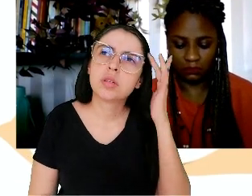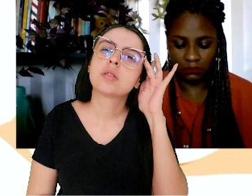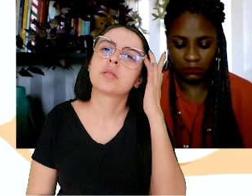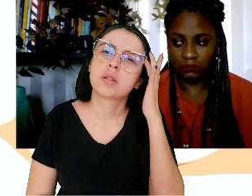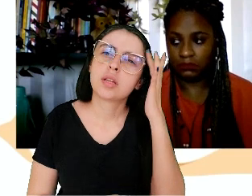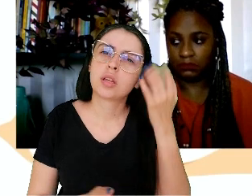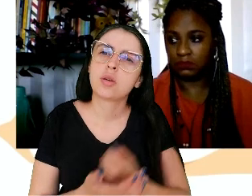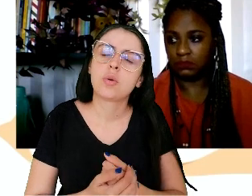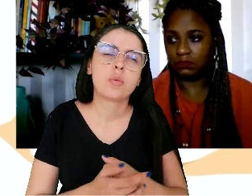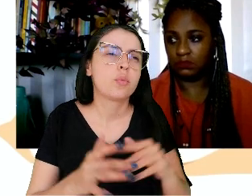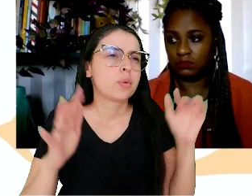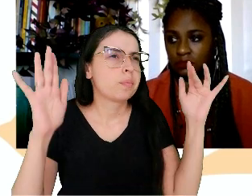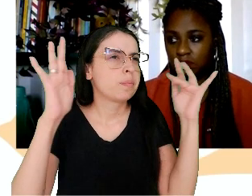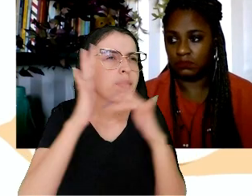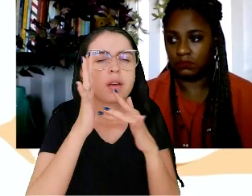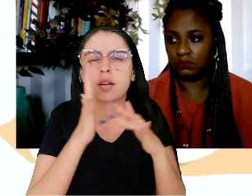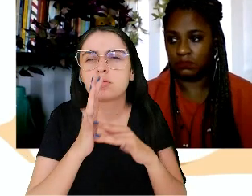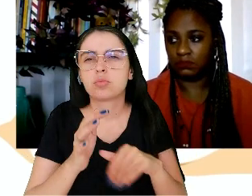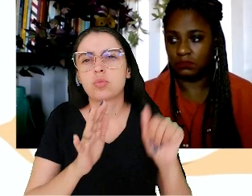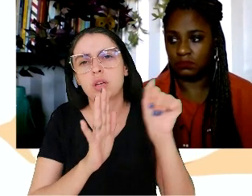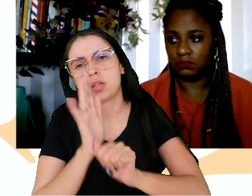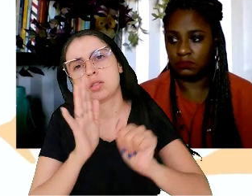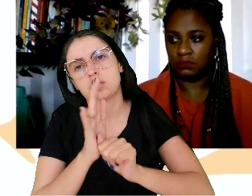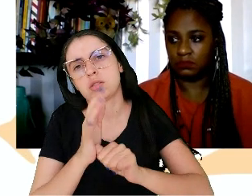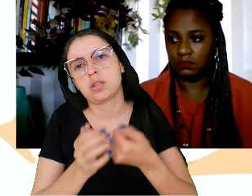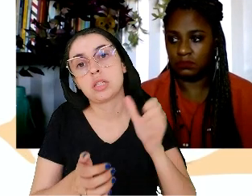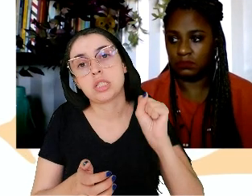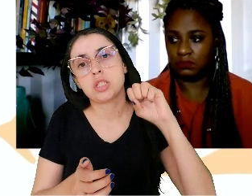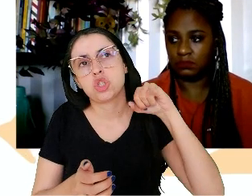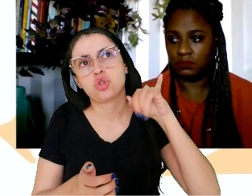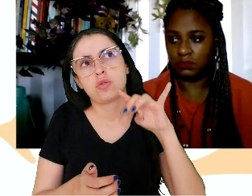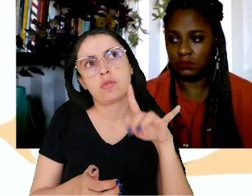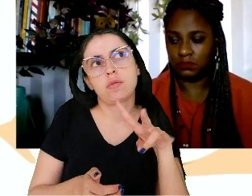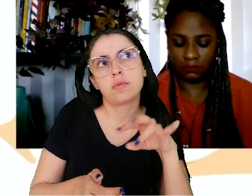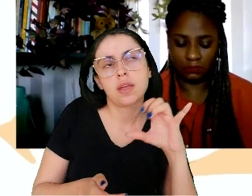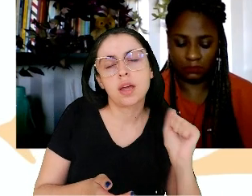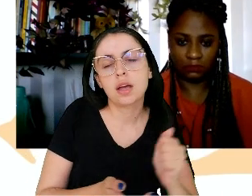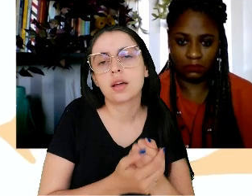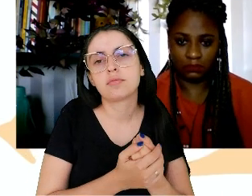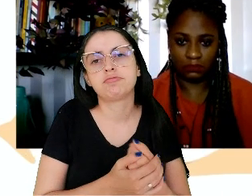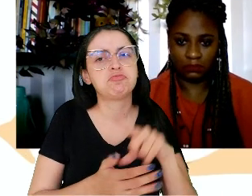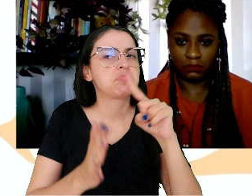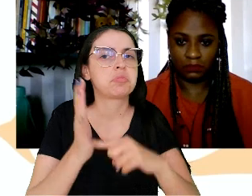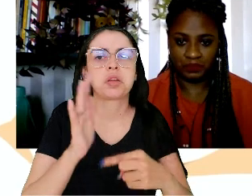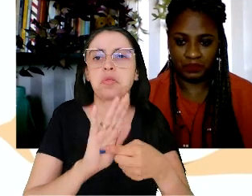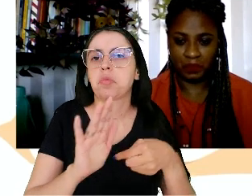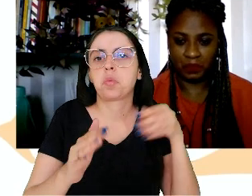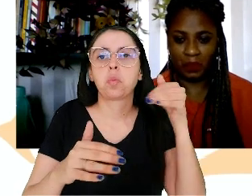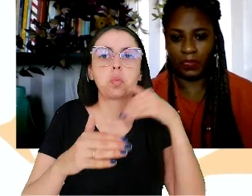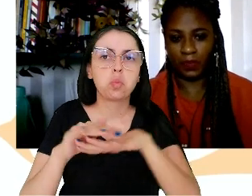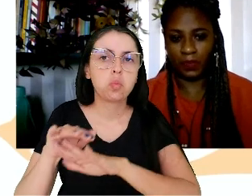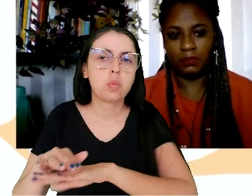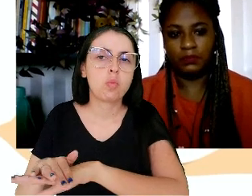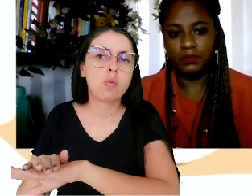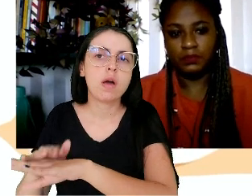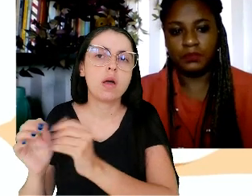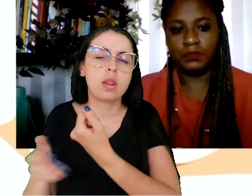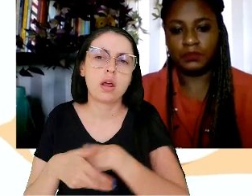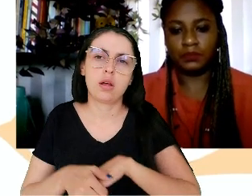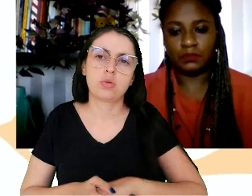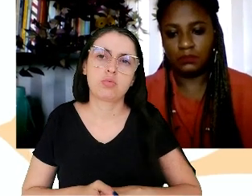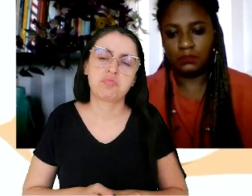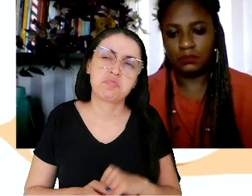terem uma ideia do impacto do artigo da Silvia, ele foi recusado, ficou guardado,